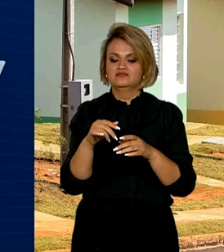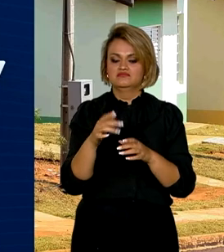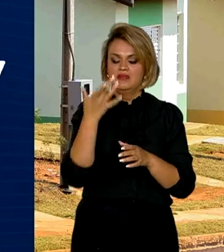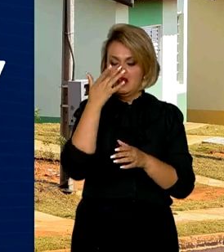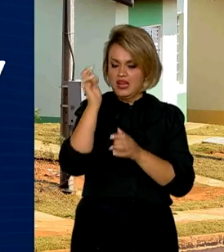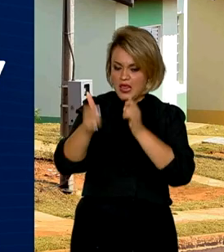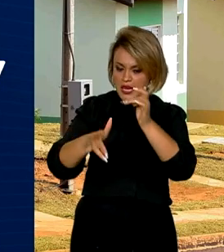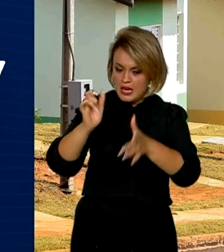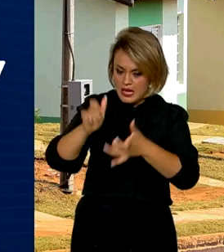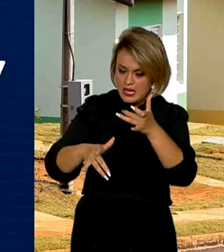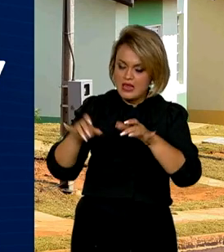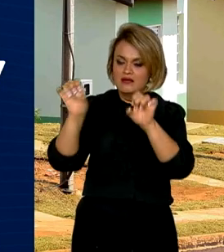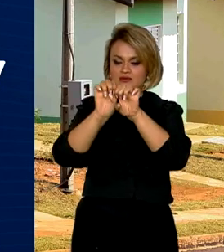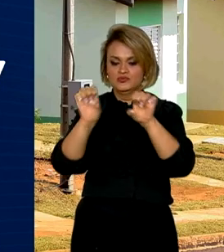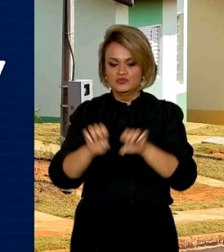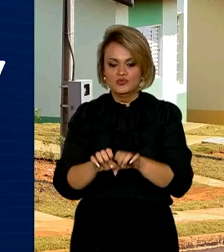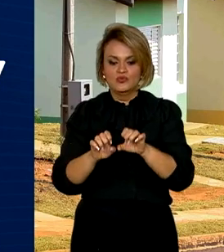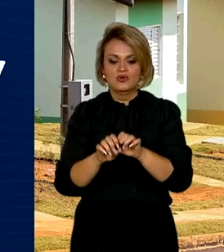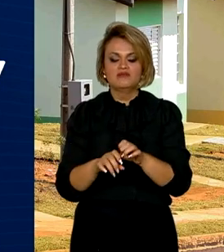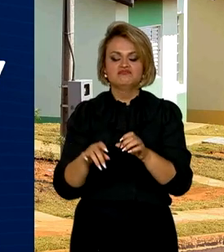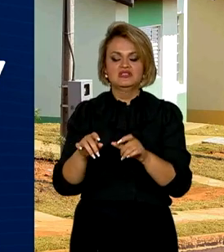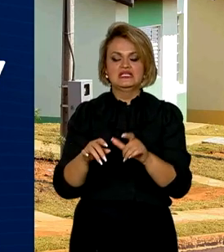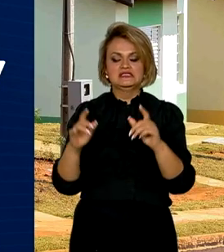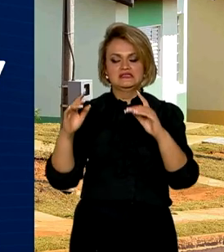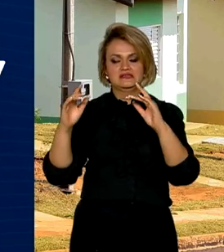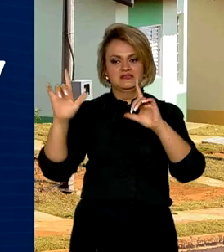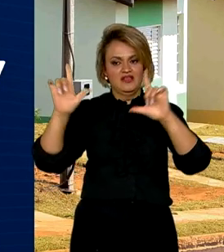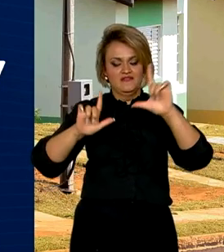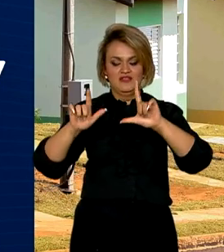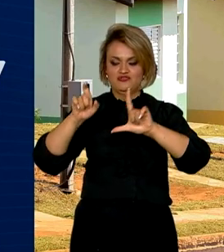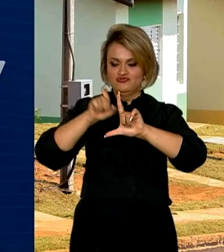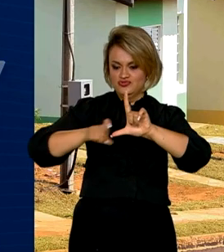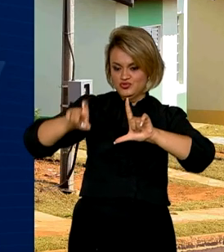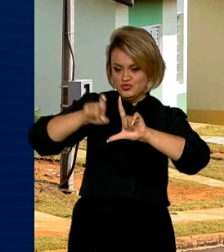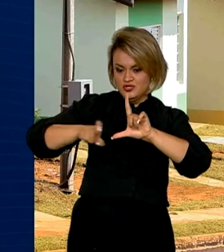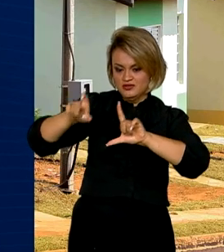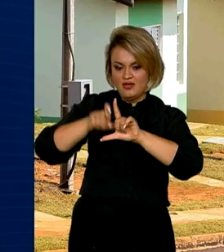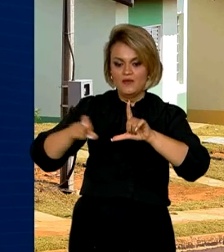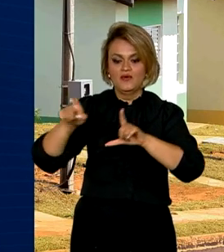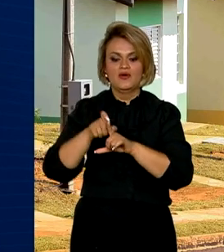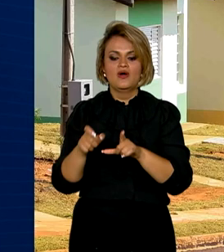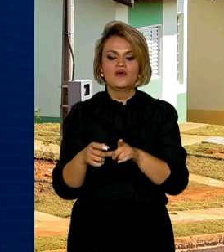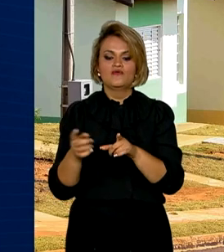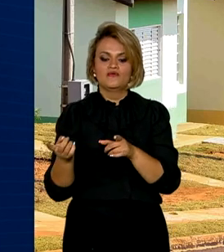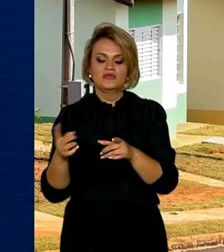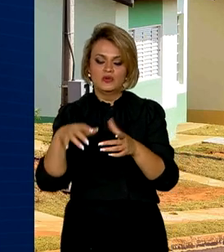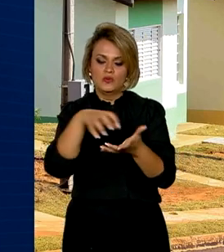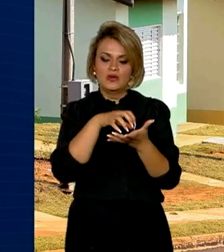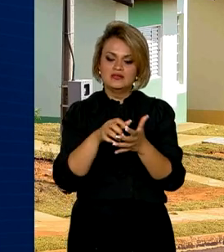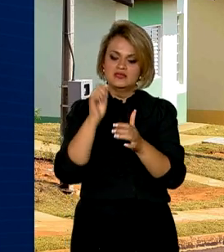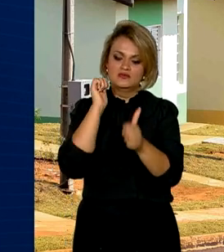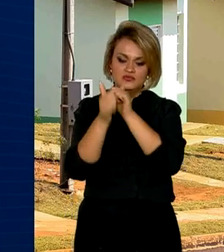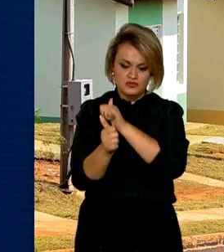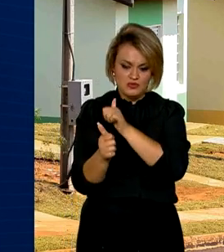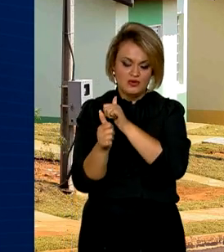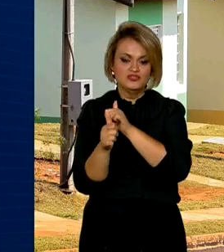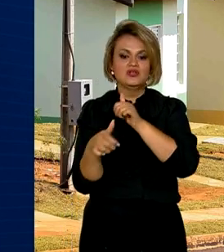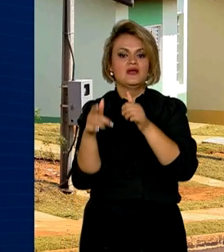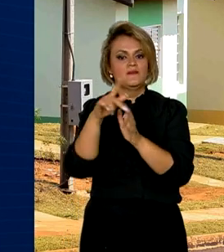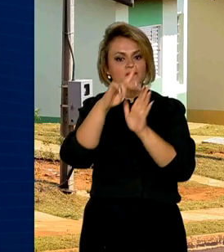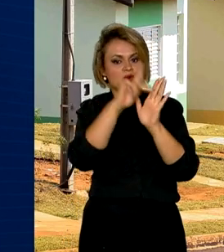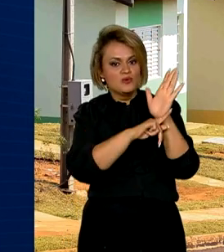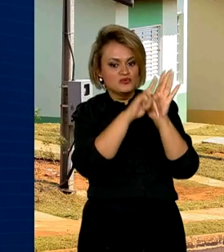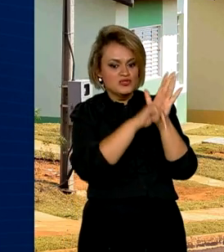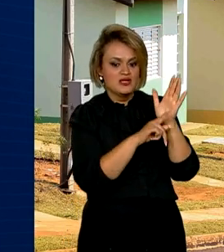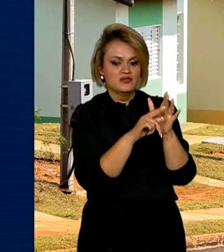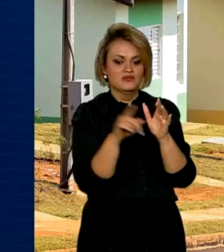esgotamento sanitário, infraestrutura de transmissão de TV digital, retomada e conclusão de centros esportivos, projetos